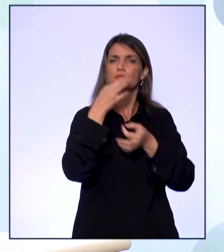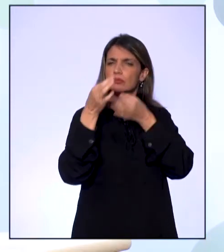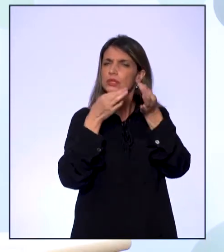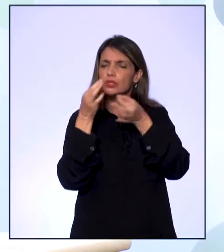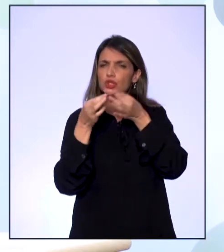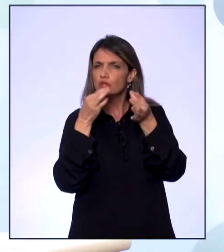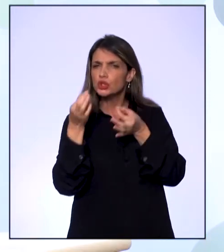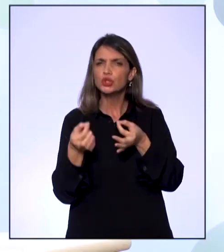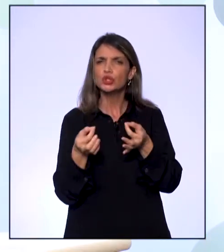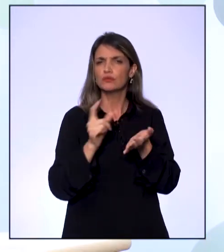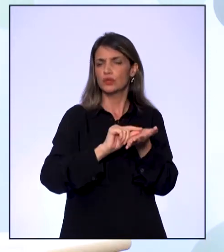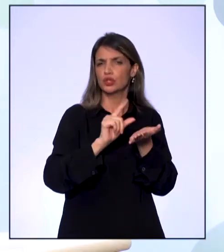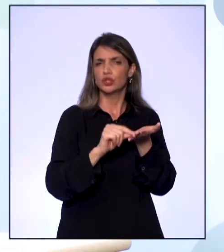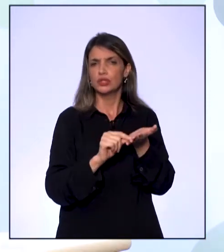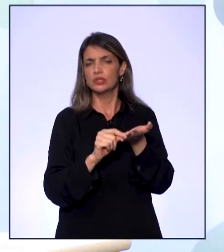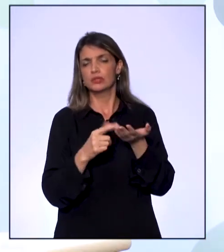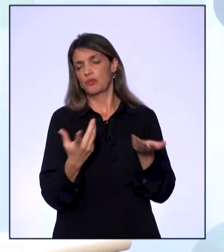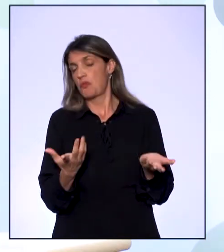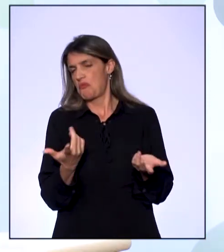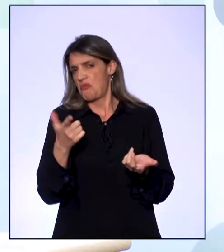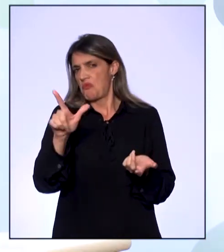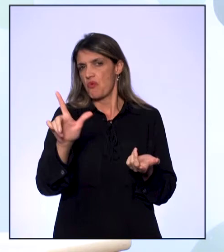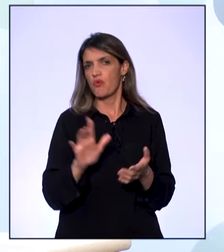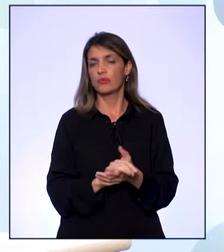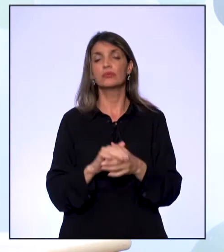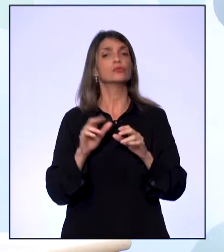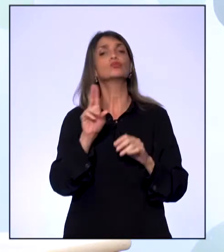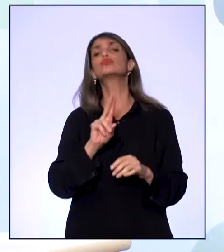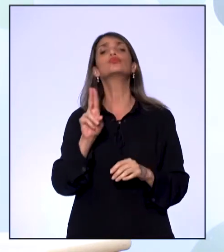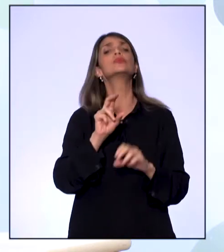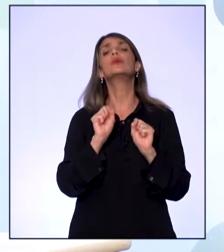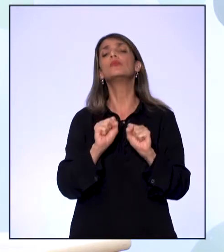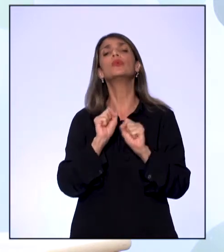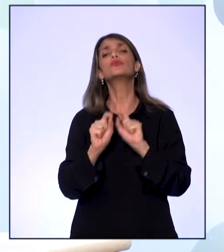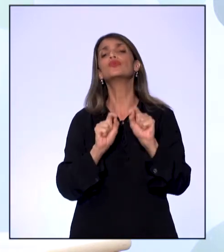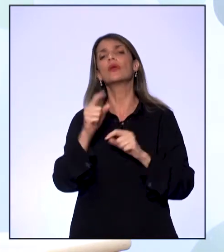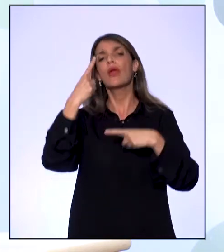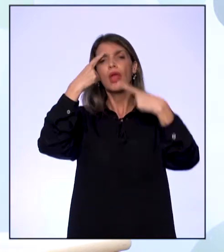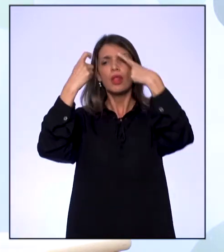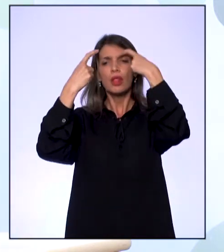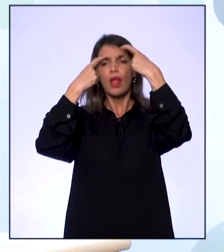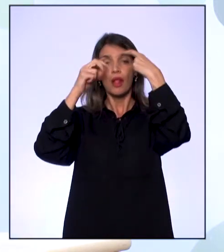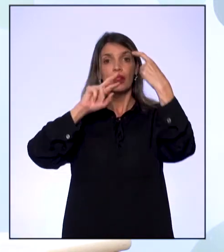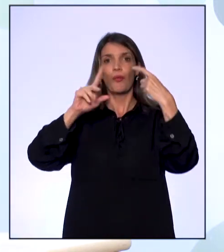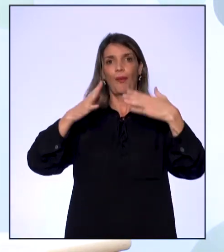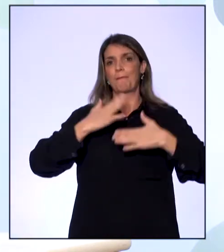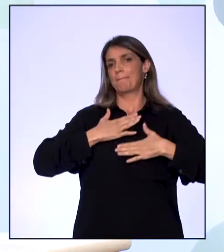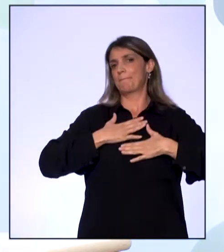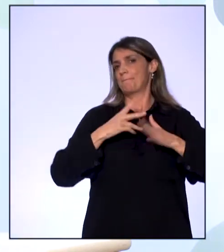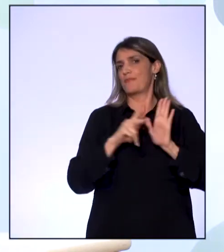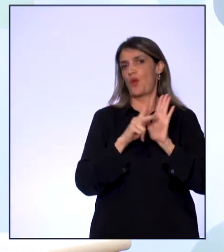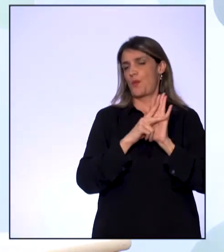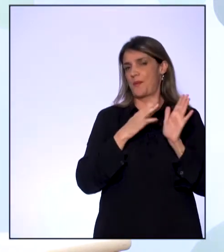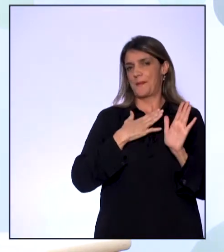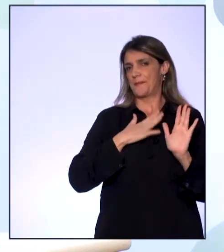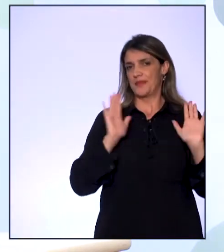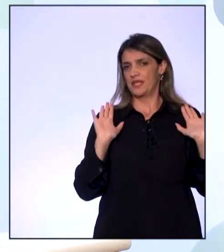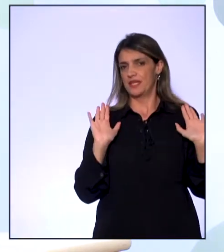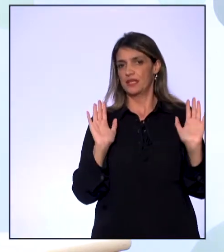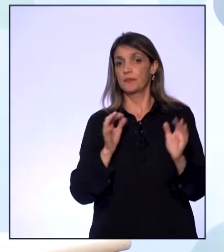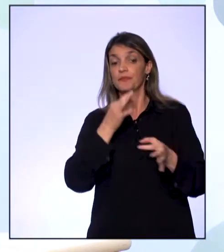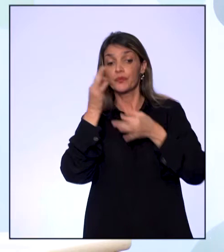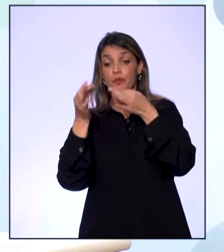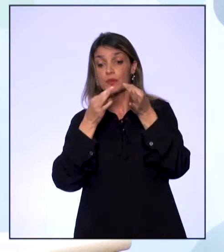qualquer outro do gênero, eu devo utilizar ideias muitas vezes que não são minhas. Quando eu penso um tipo de argumento, que é o argumento